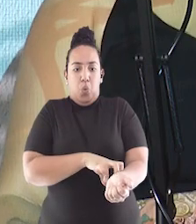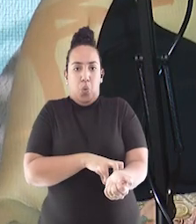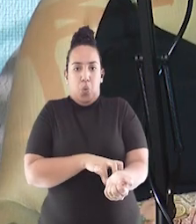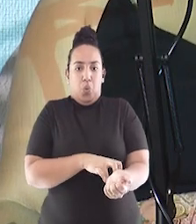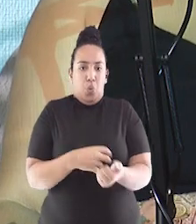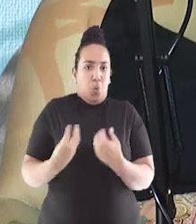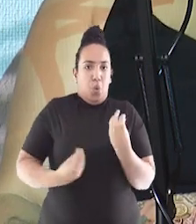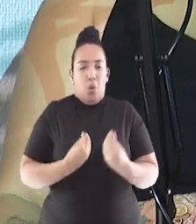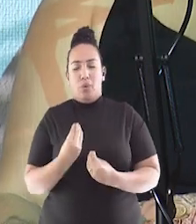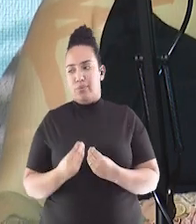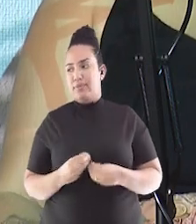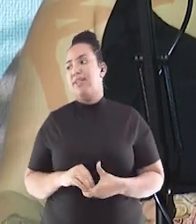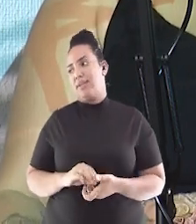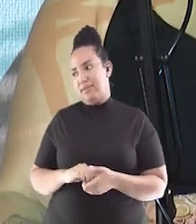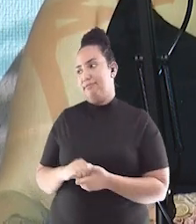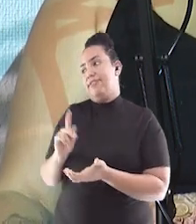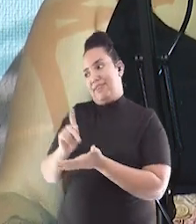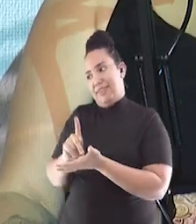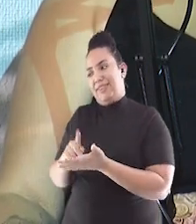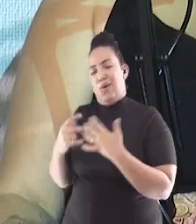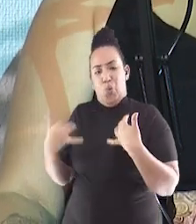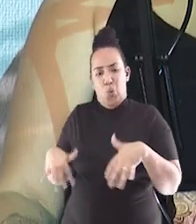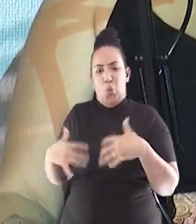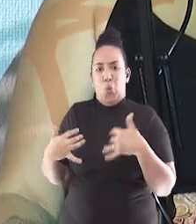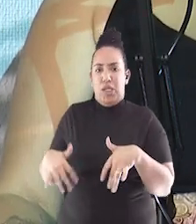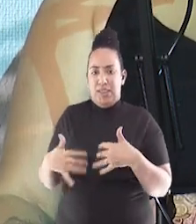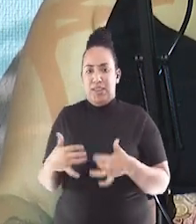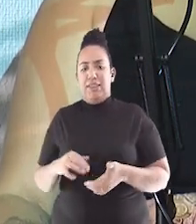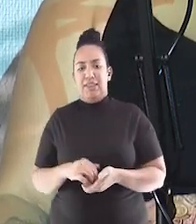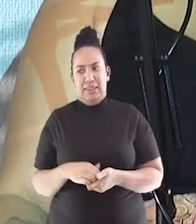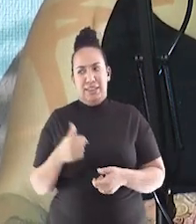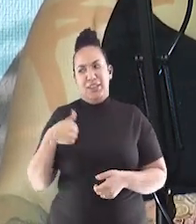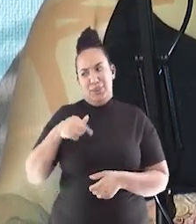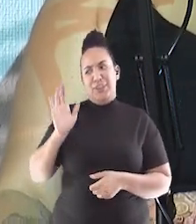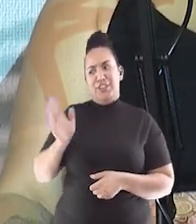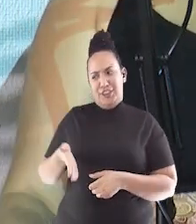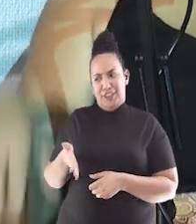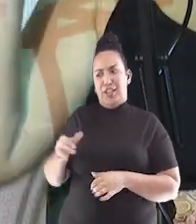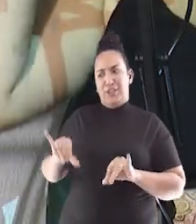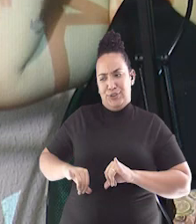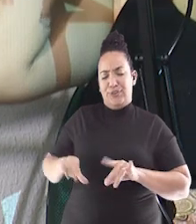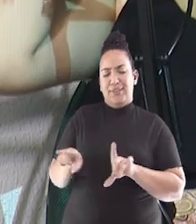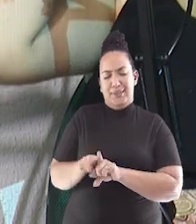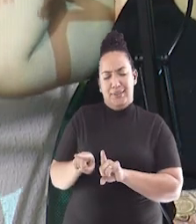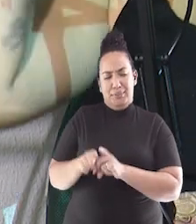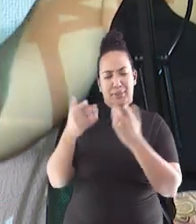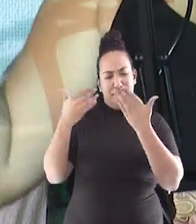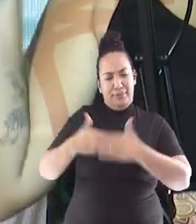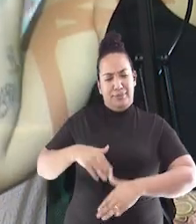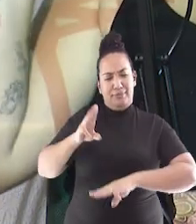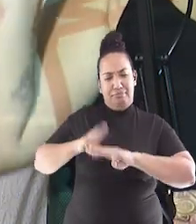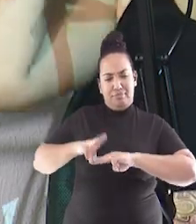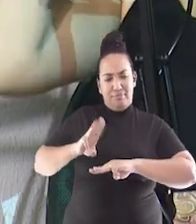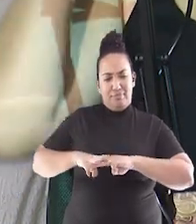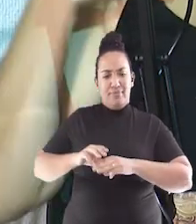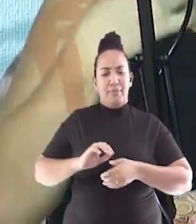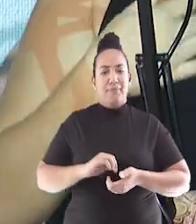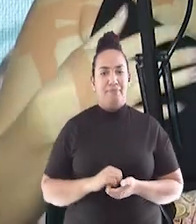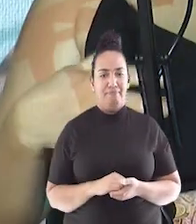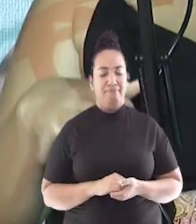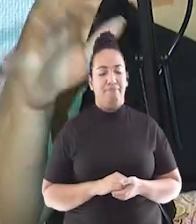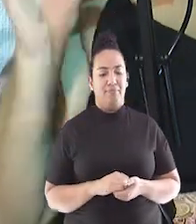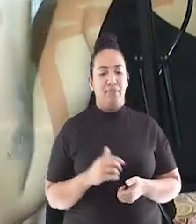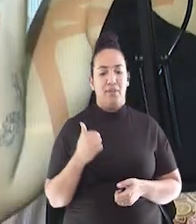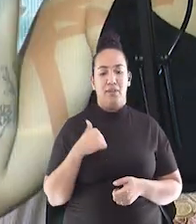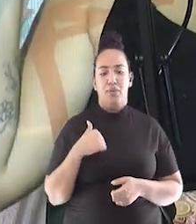Às vezes é um nervoso também, viu? Olha, Faz no dedo ali já na passei, hora, tipo. já passei uns perrengues com prova de matemática. Mas é isso, né? Pelo menos eu sou